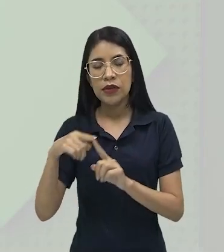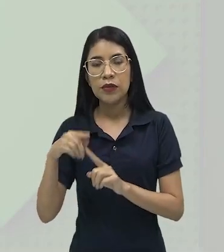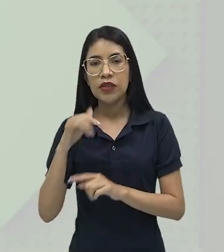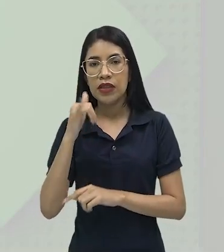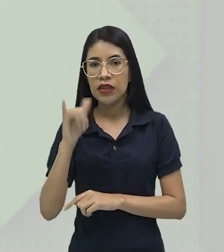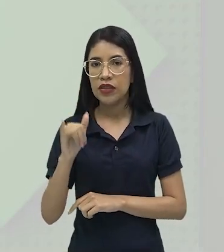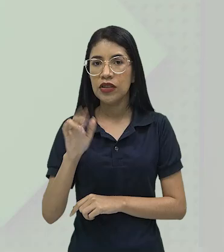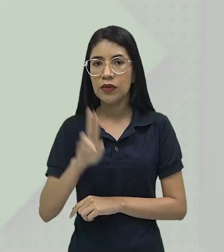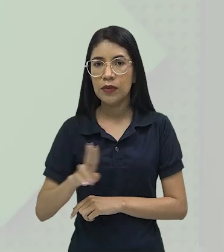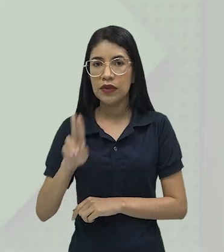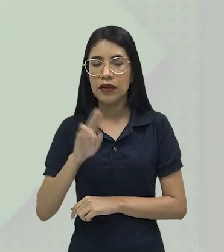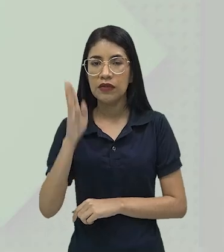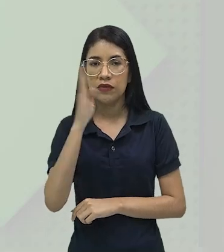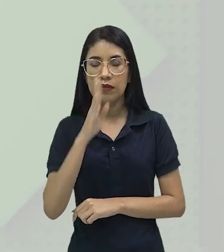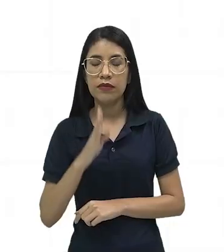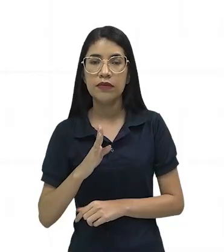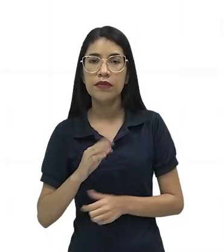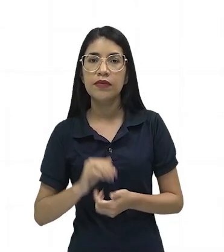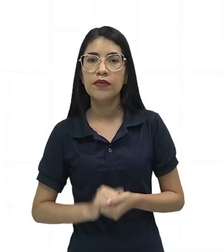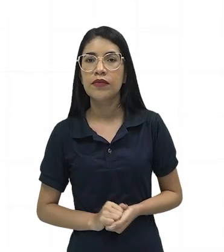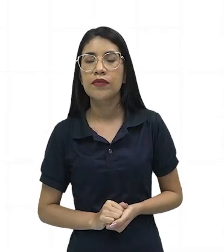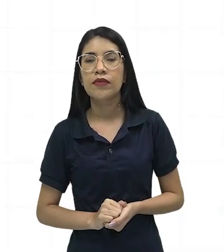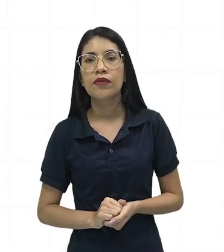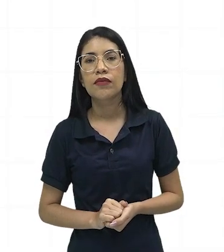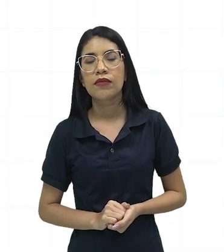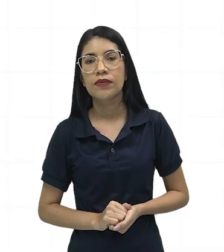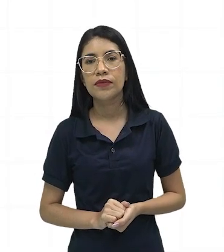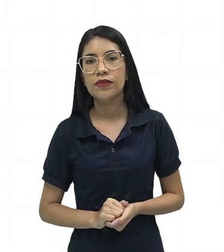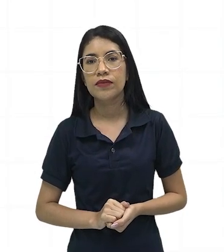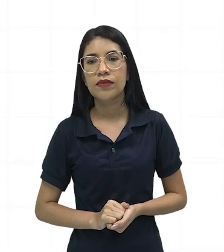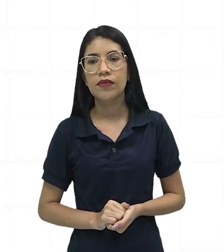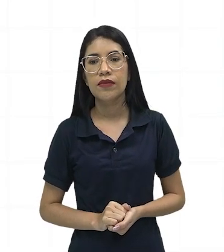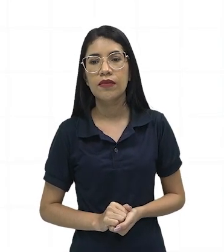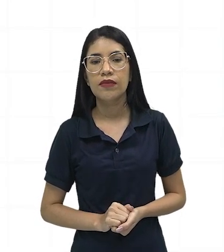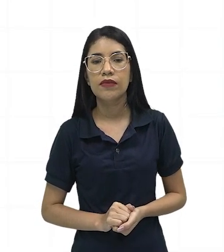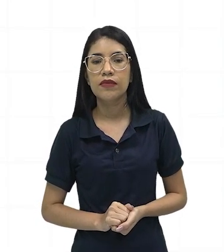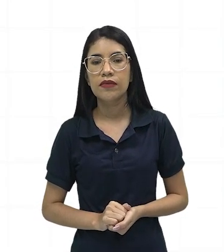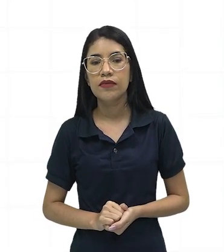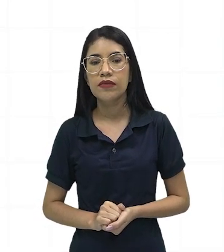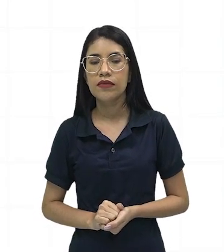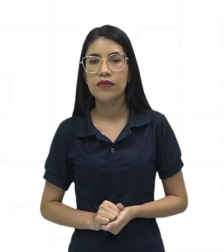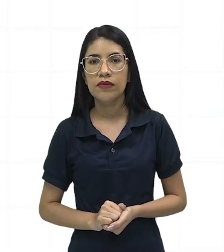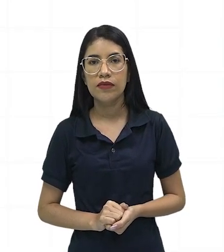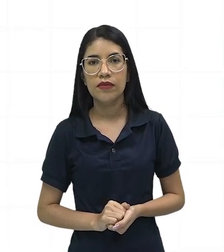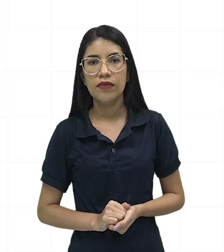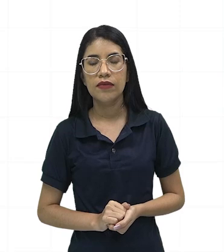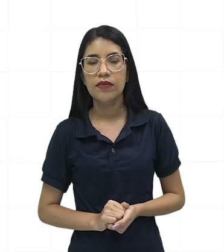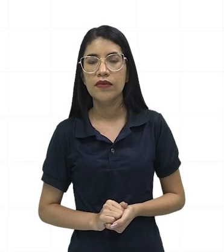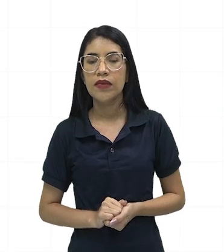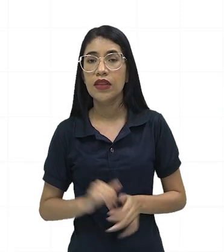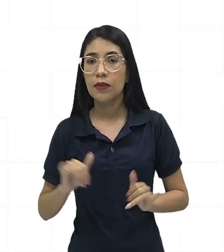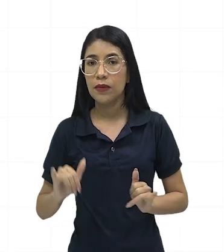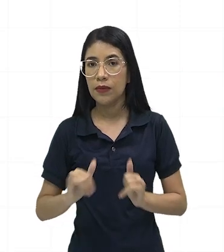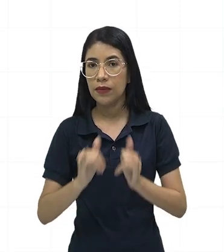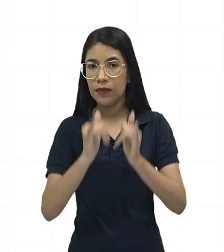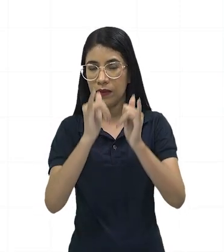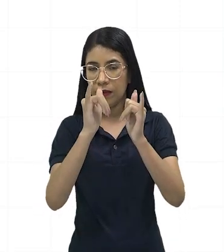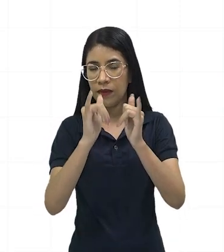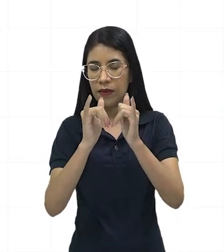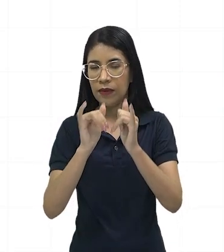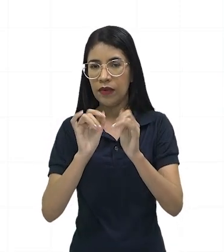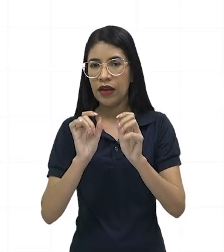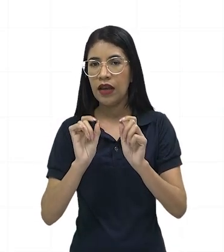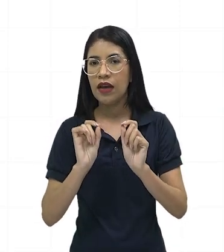mais utilizada aqui, né? Então, voltando aí na nossa cartela, nós temos que as usinas